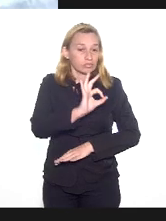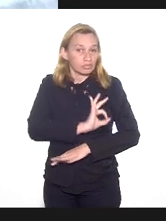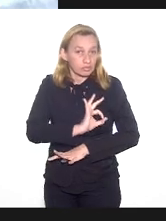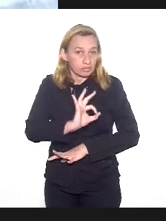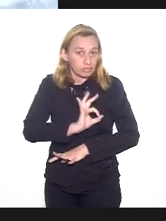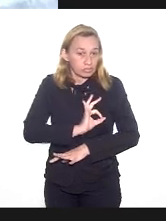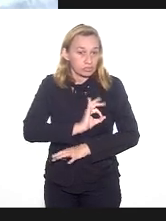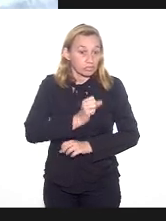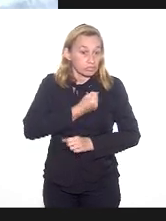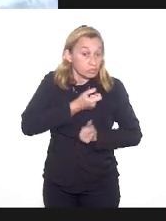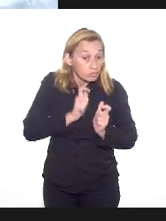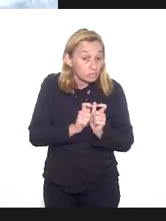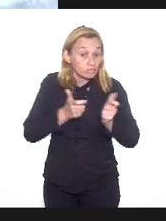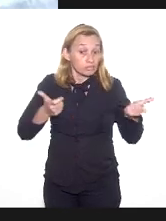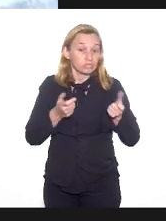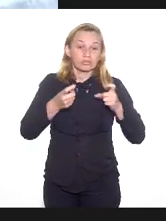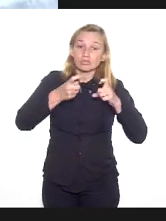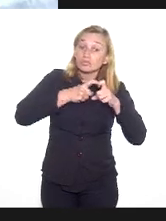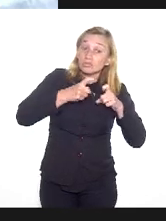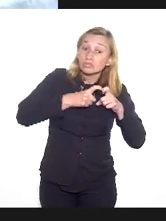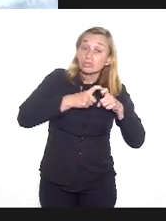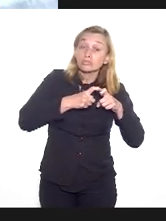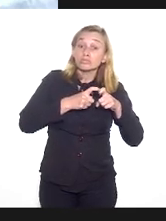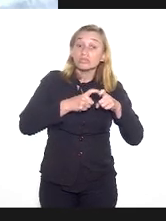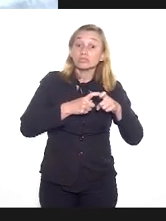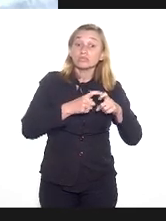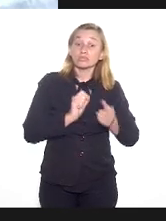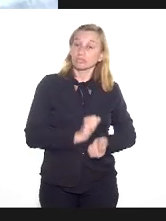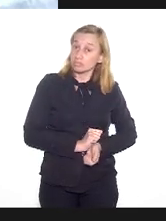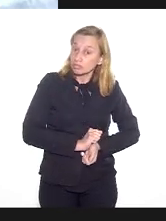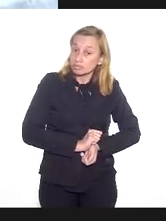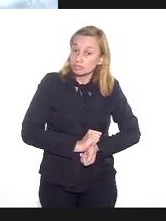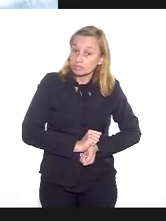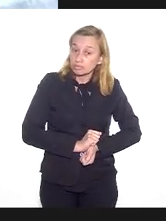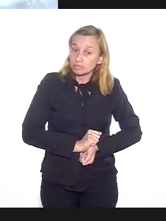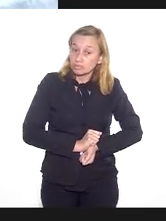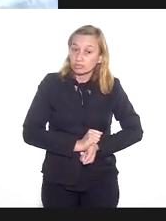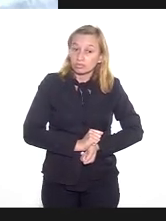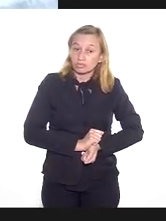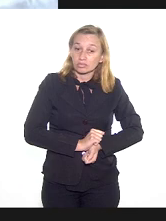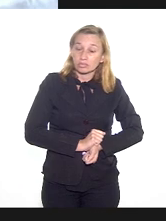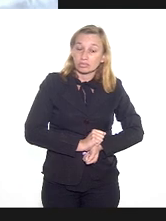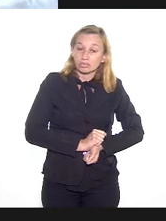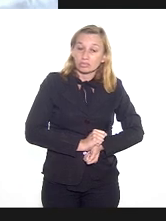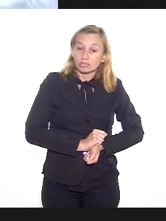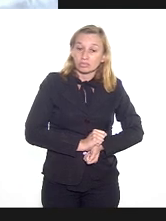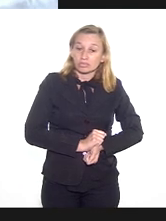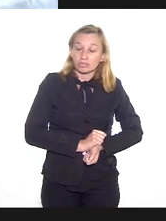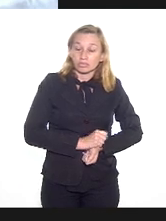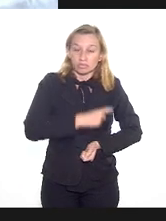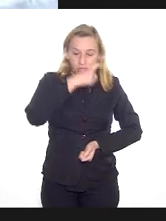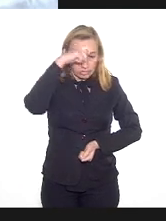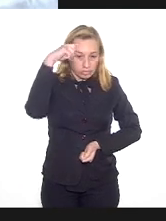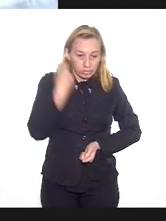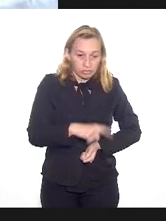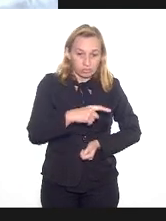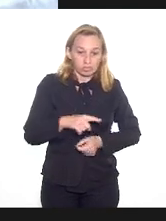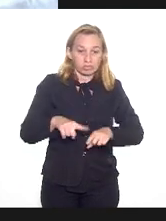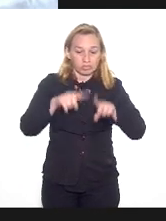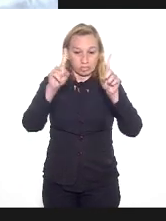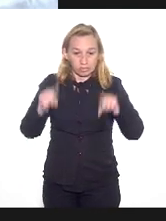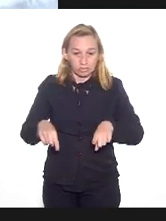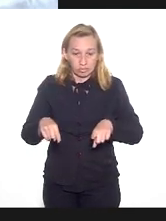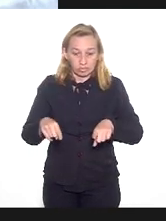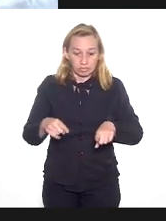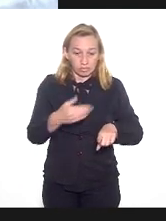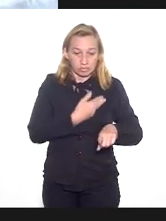policiais, médicos, que são preteridos em razão de uma elite do serviço público que recebe muito